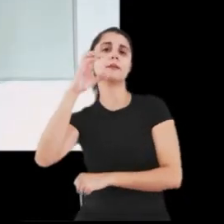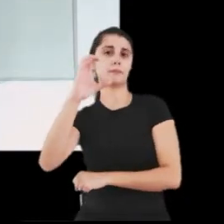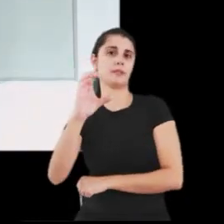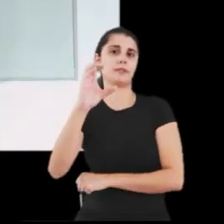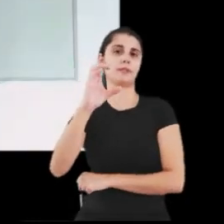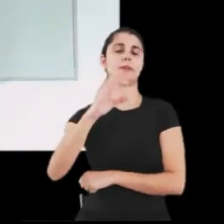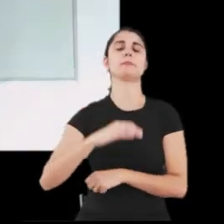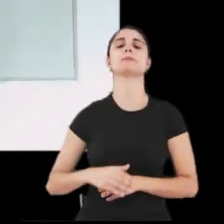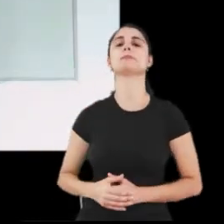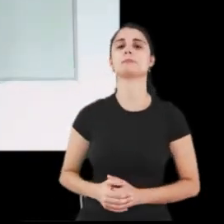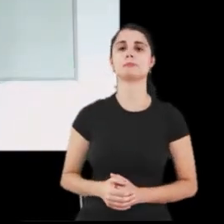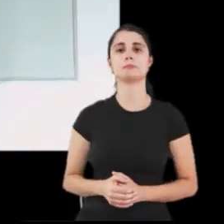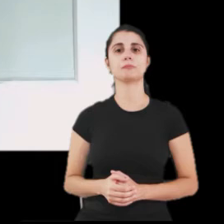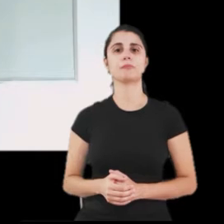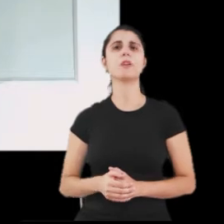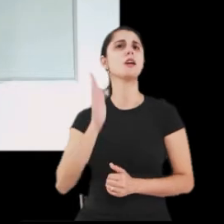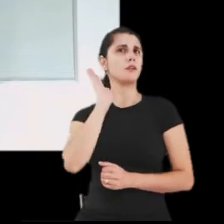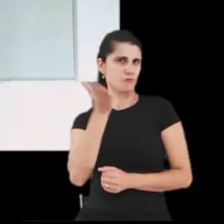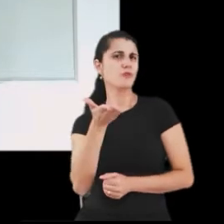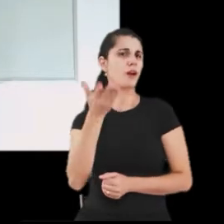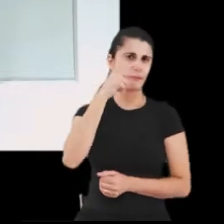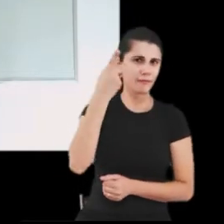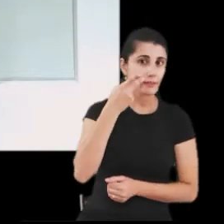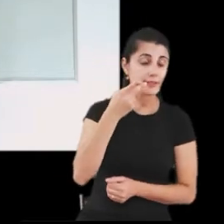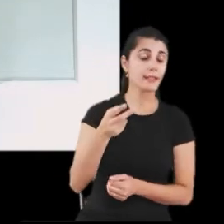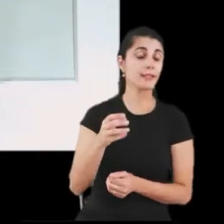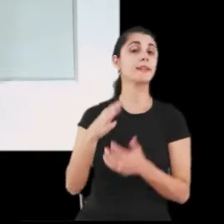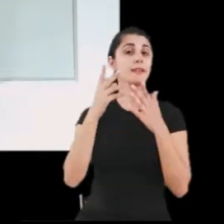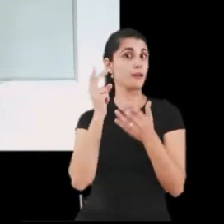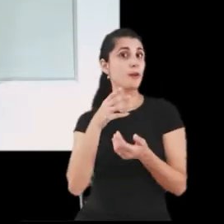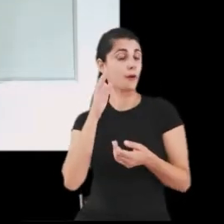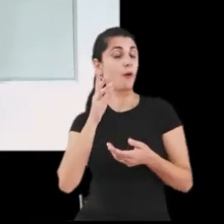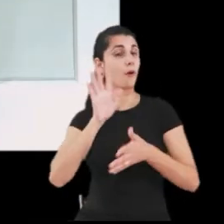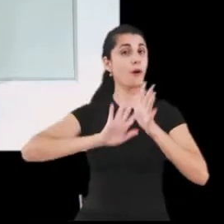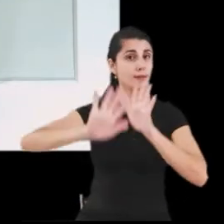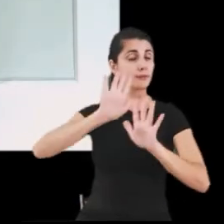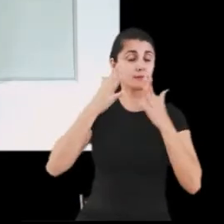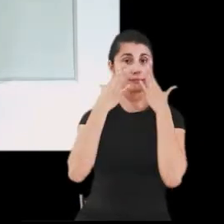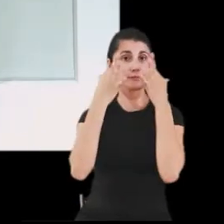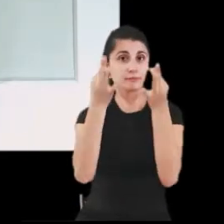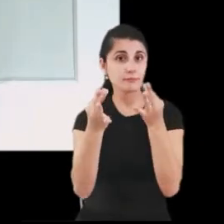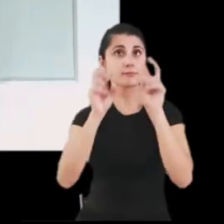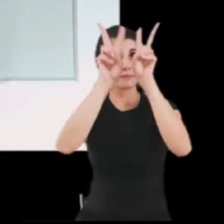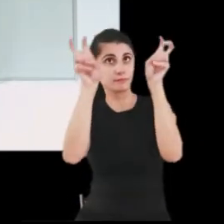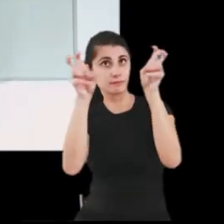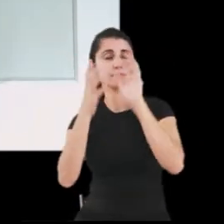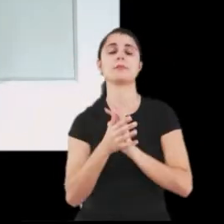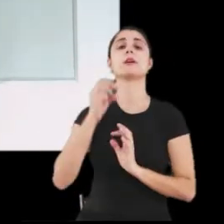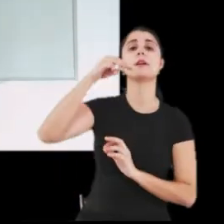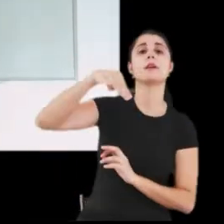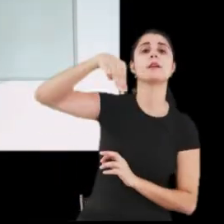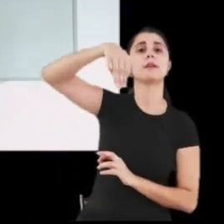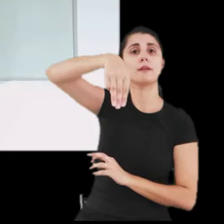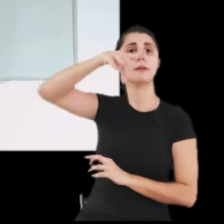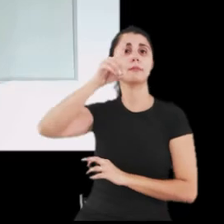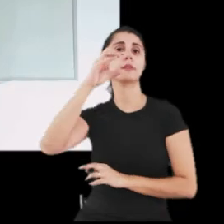sigla MDC. Como falei para vocês anteriormente, observe sempre o título do assunto. Máximo divisor comum.